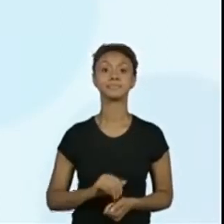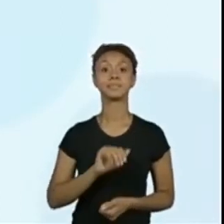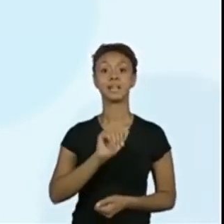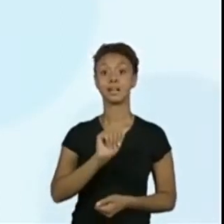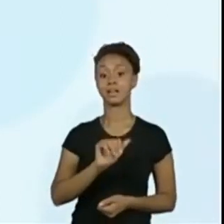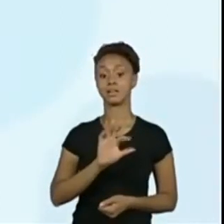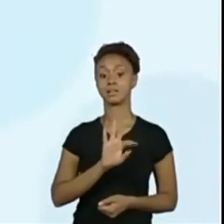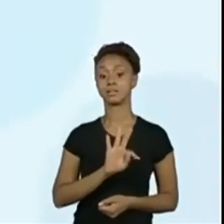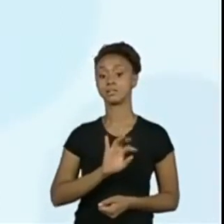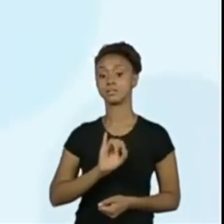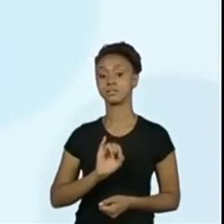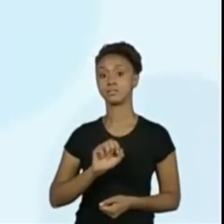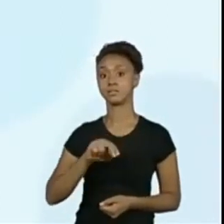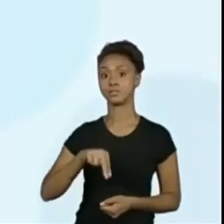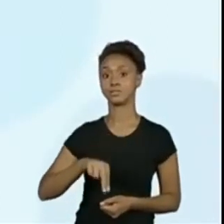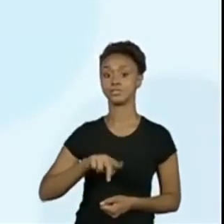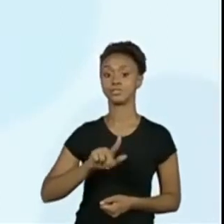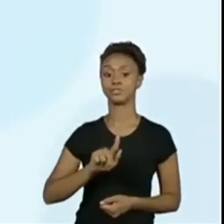Atingir.